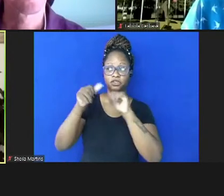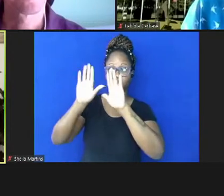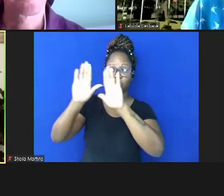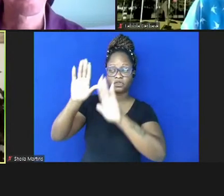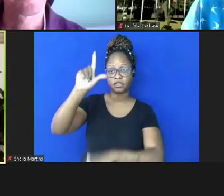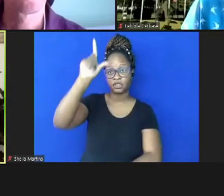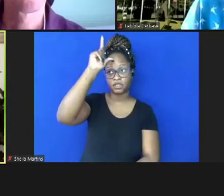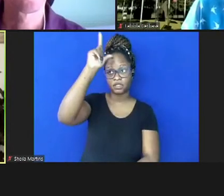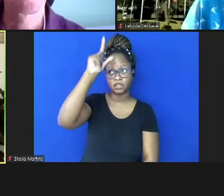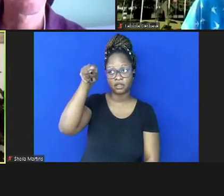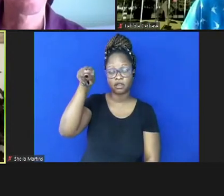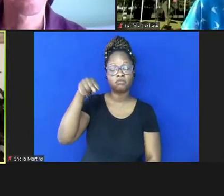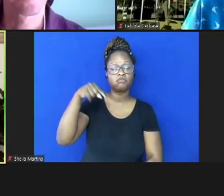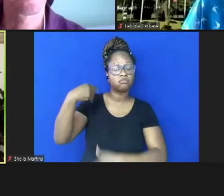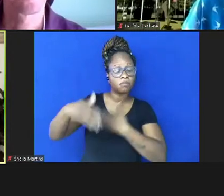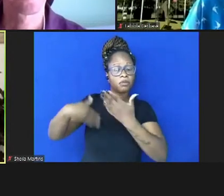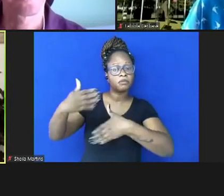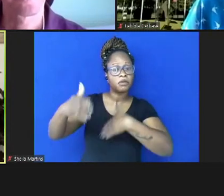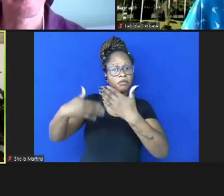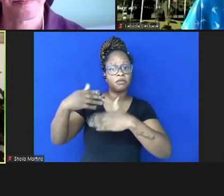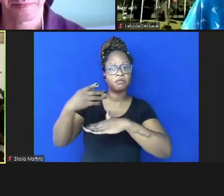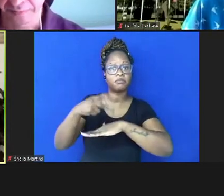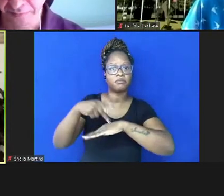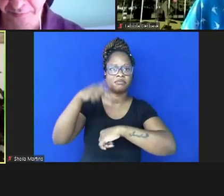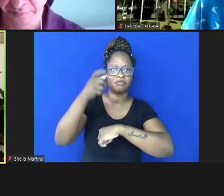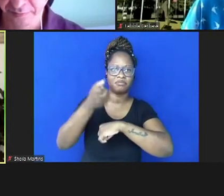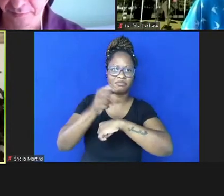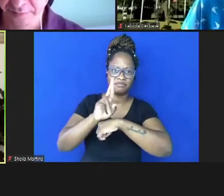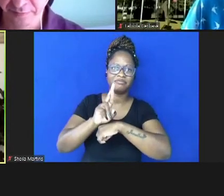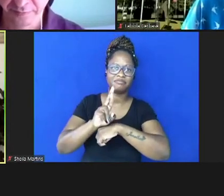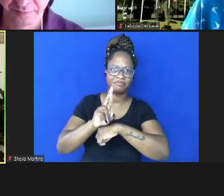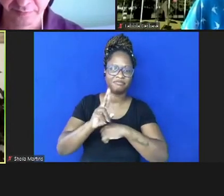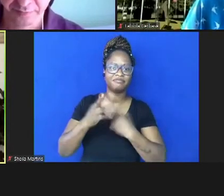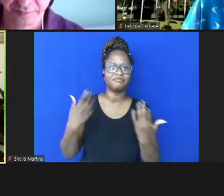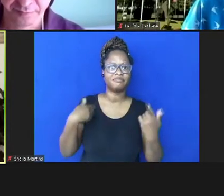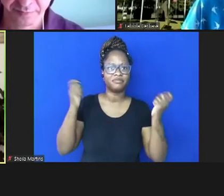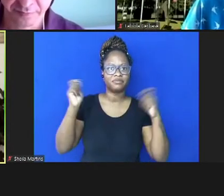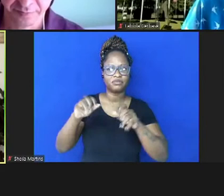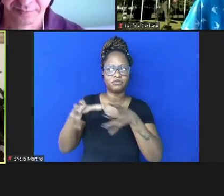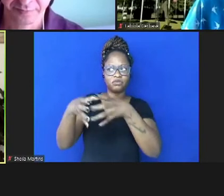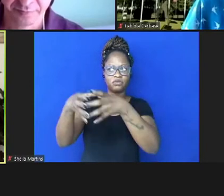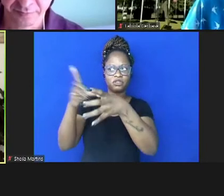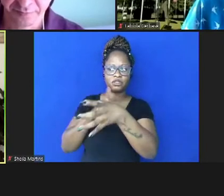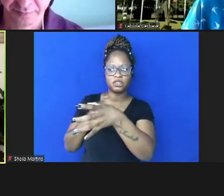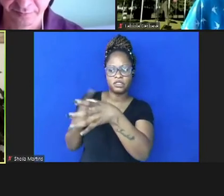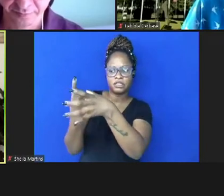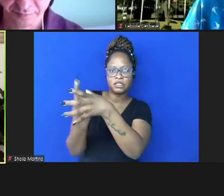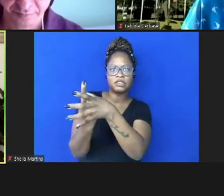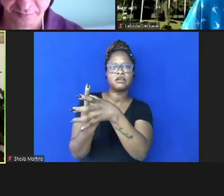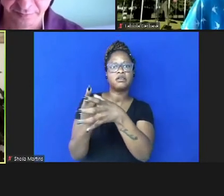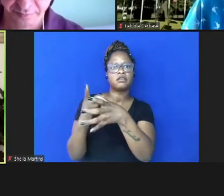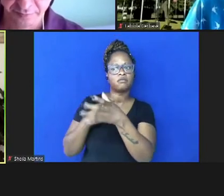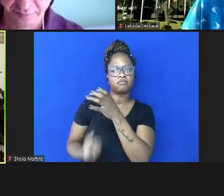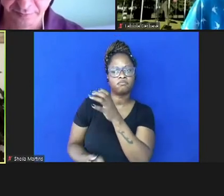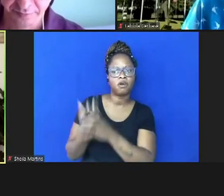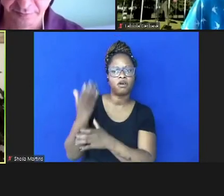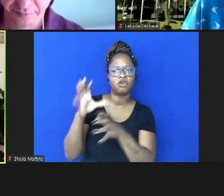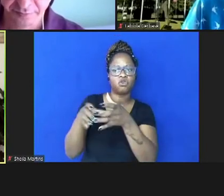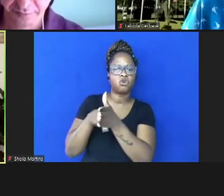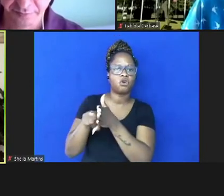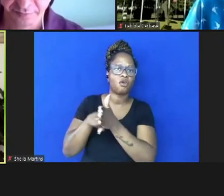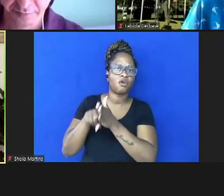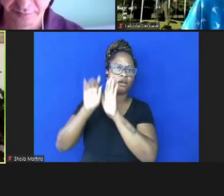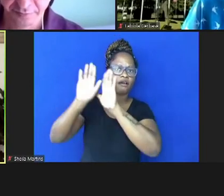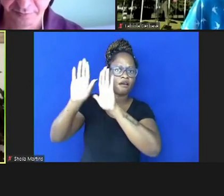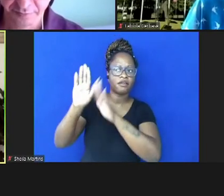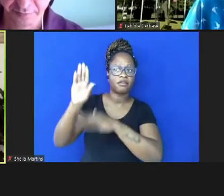o seu o seu período, né? Você vai ter uma equipe, vai montar um grupo de pesquisa em uma